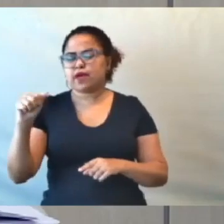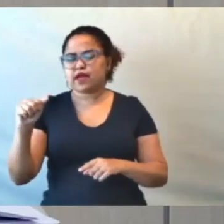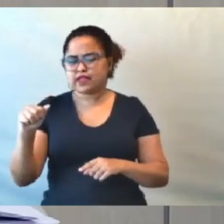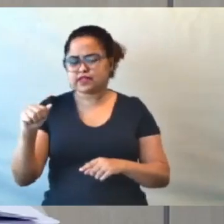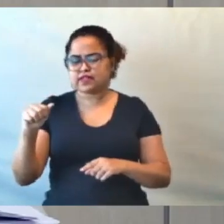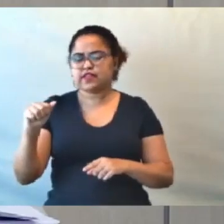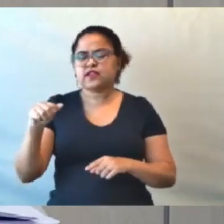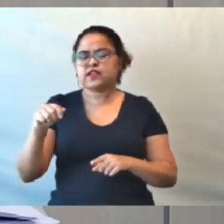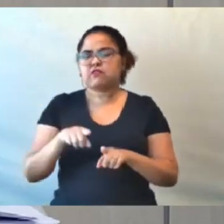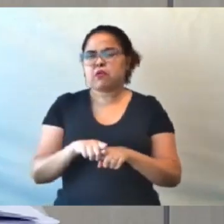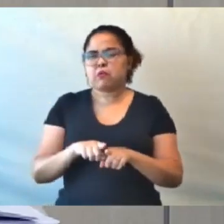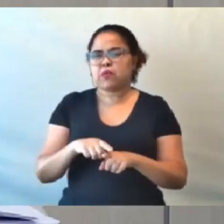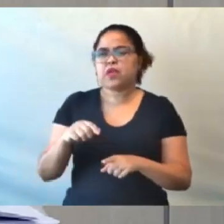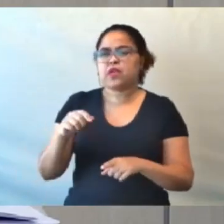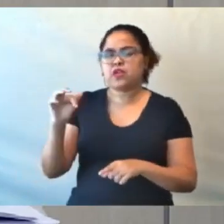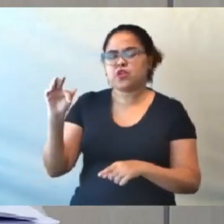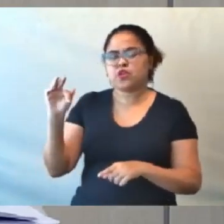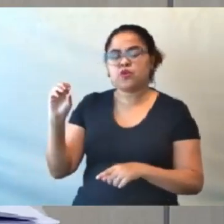Ottoni pode confirmar?